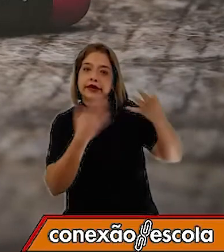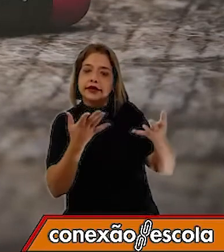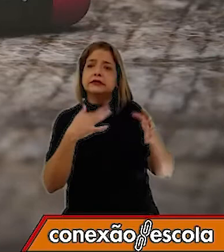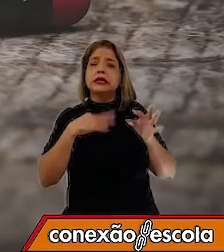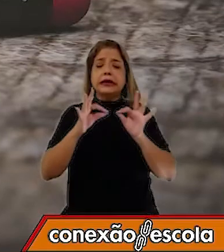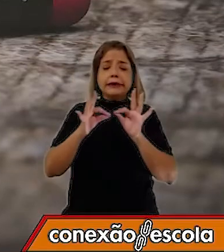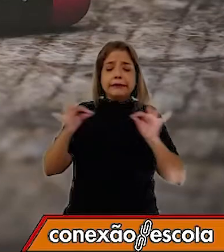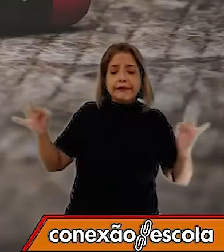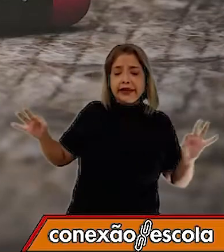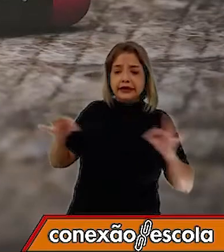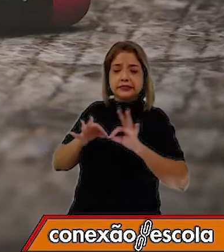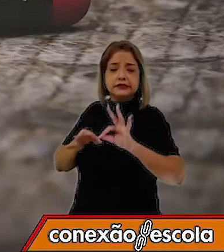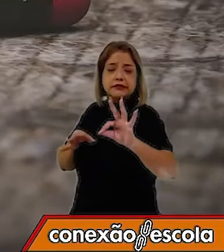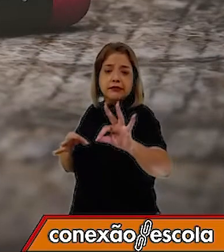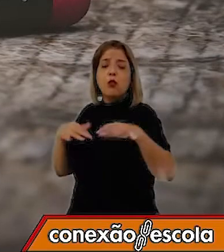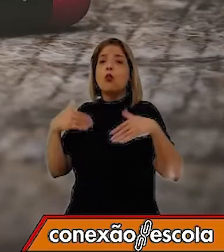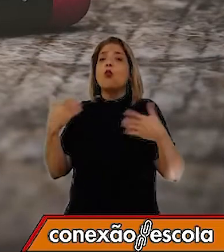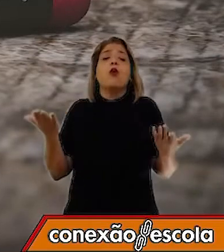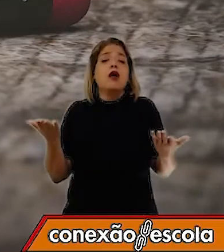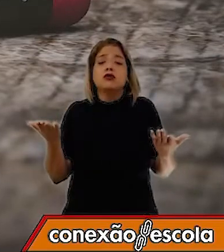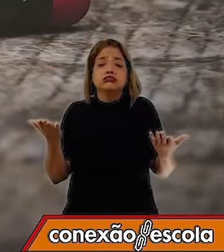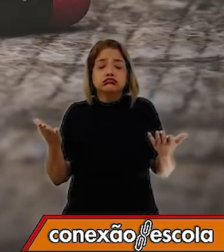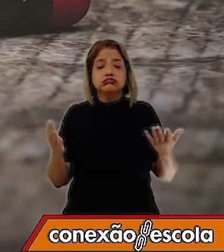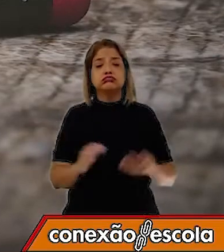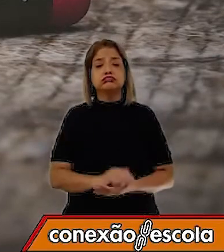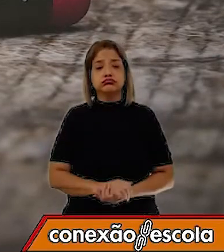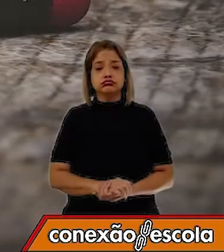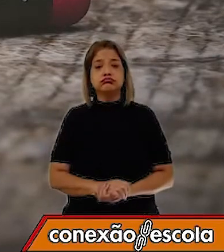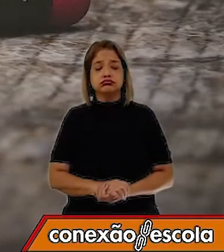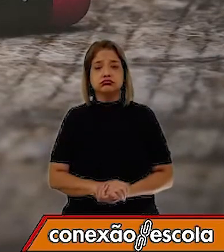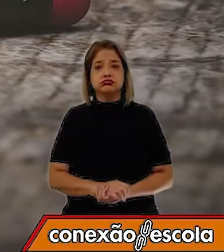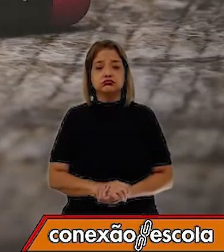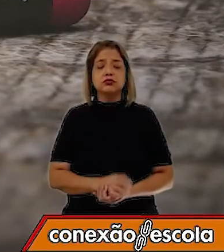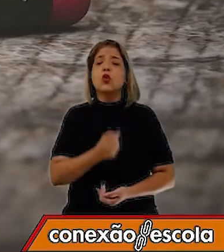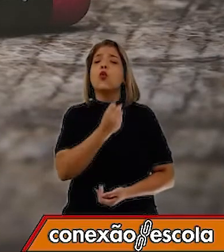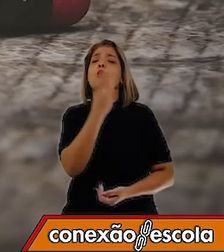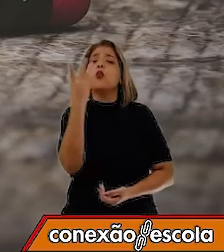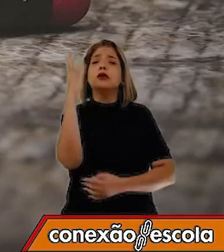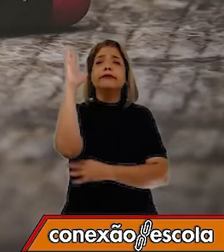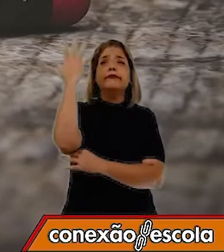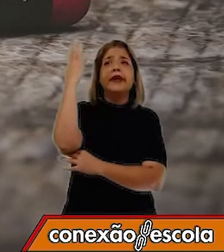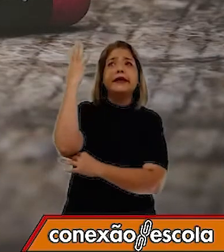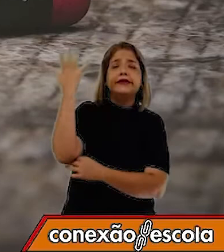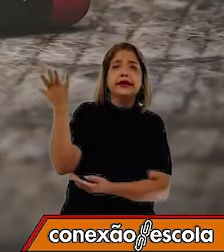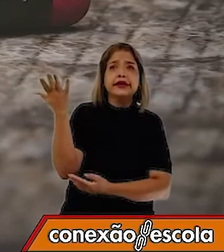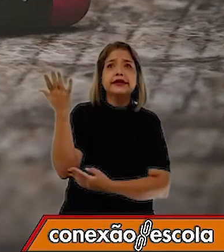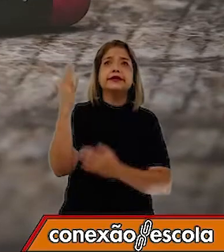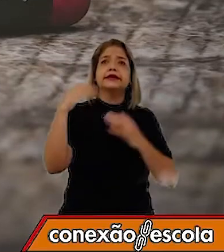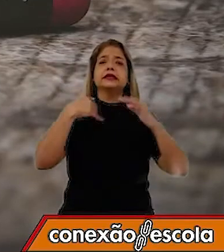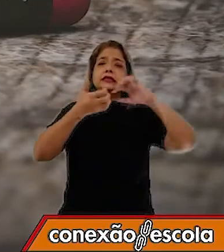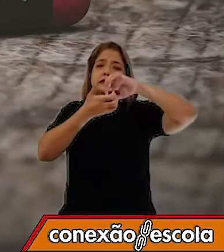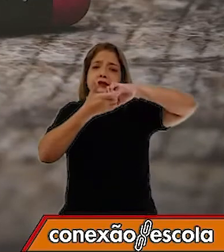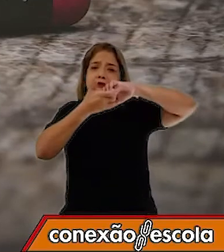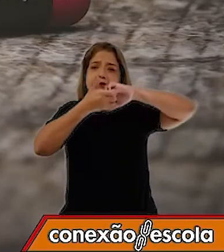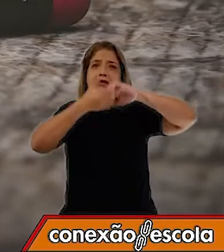metragem que vai ser dessa casa? Quanto de madeira? Qual